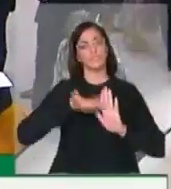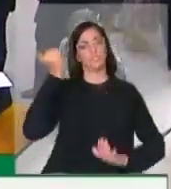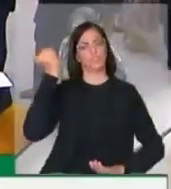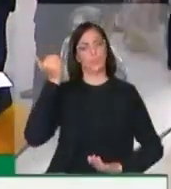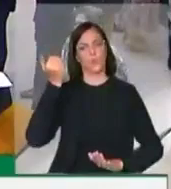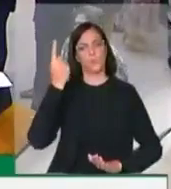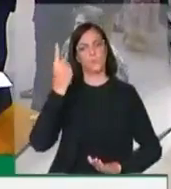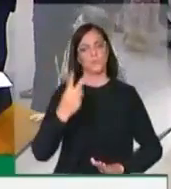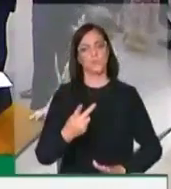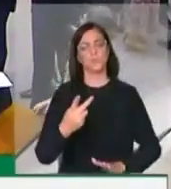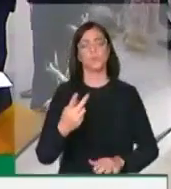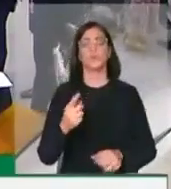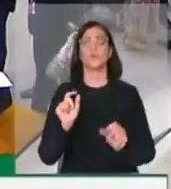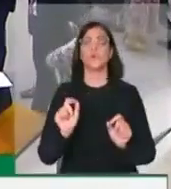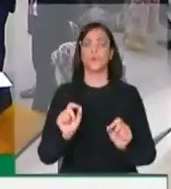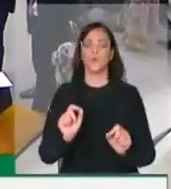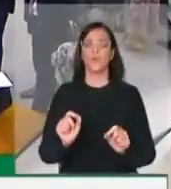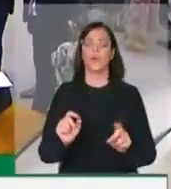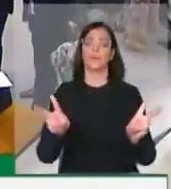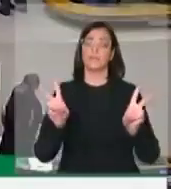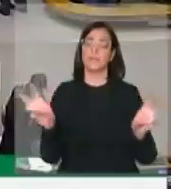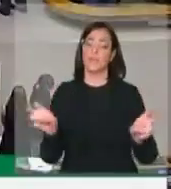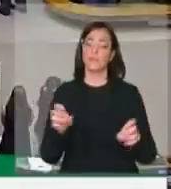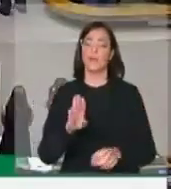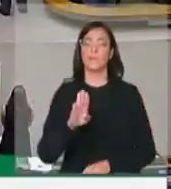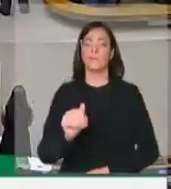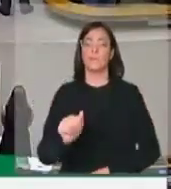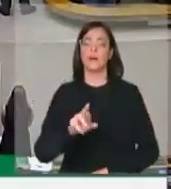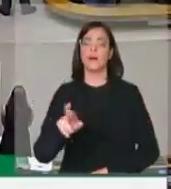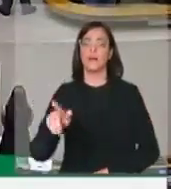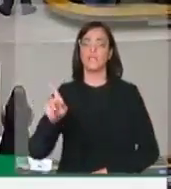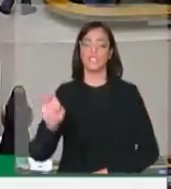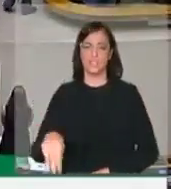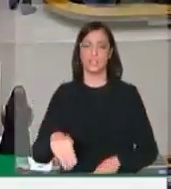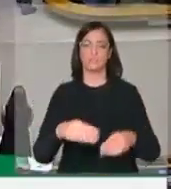Deputado João Campos. Presidente, apenas para dizer que há instantes